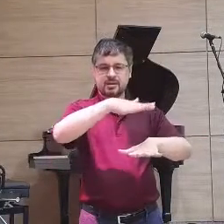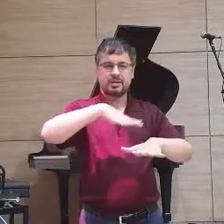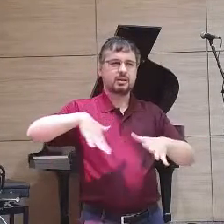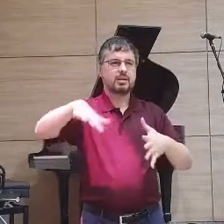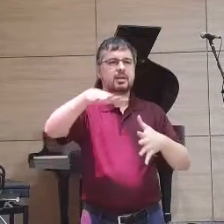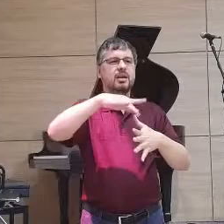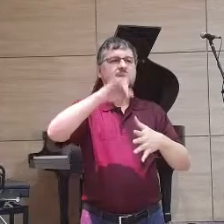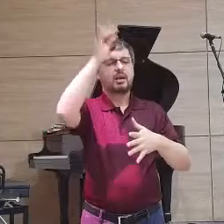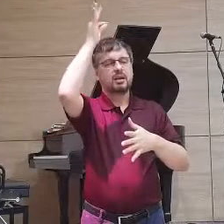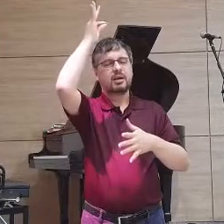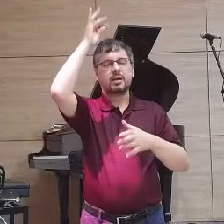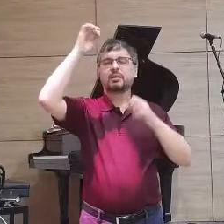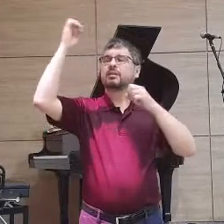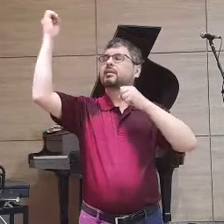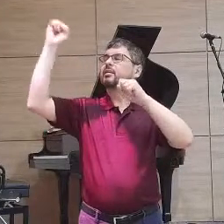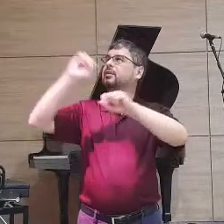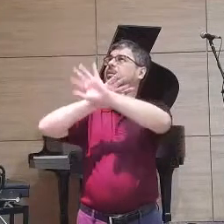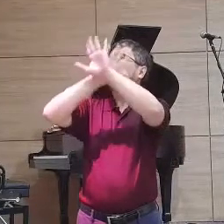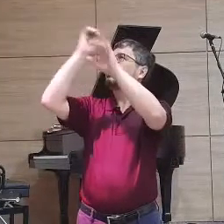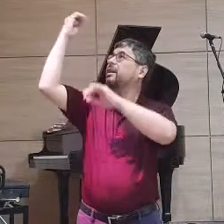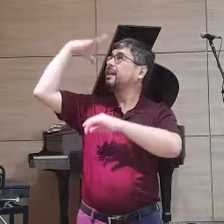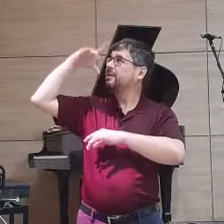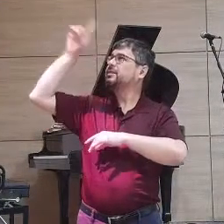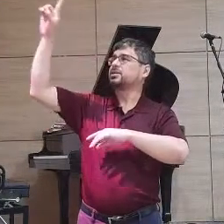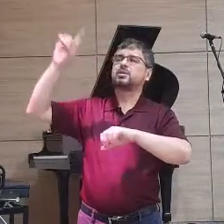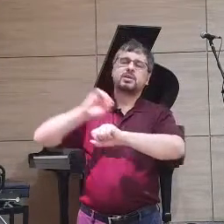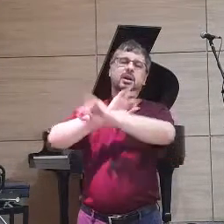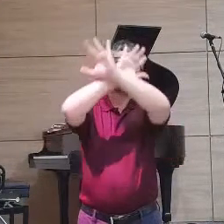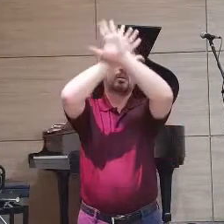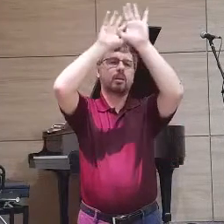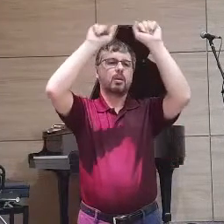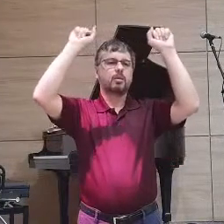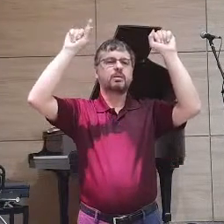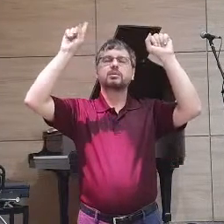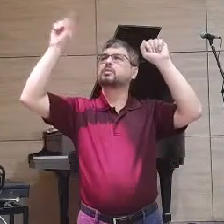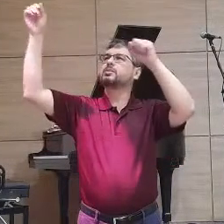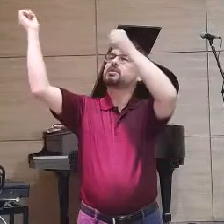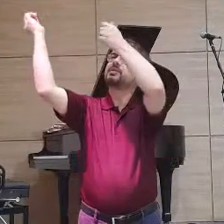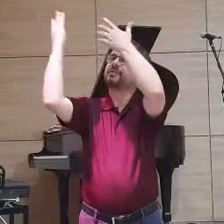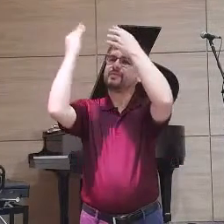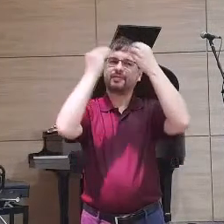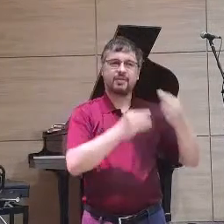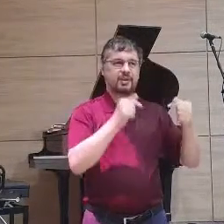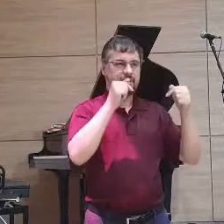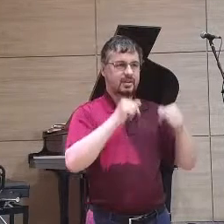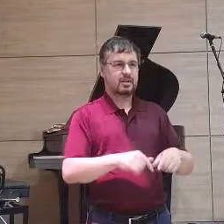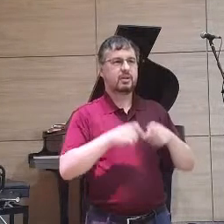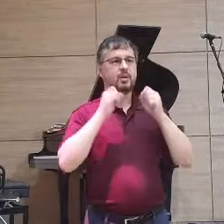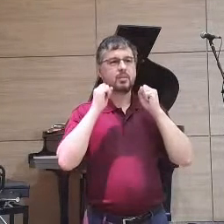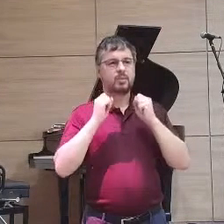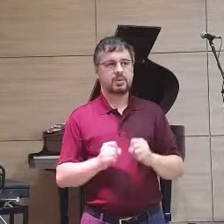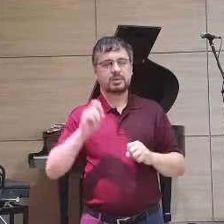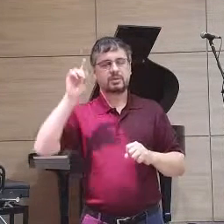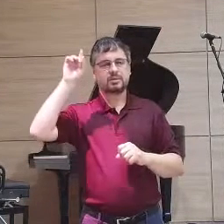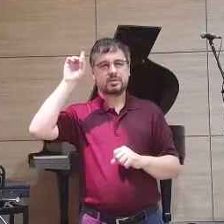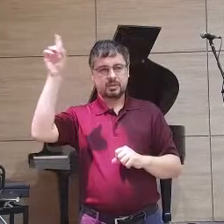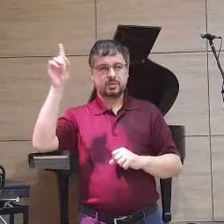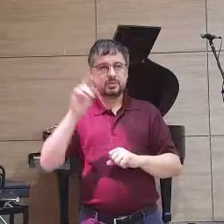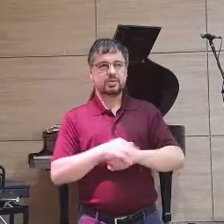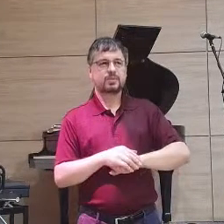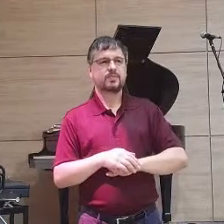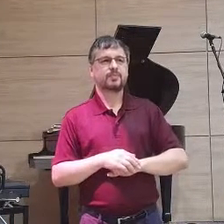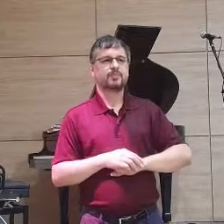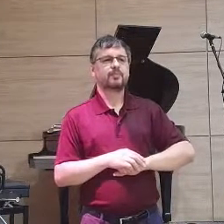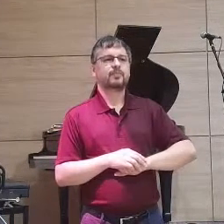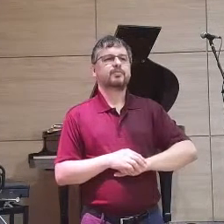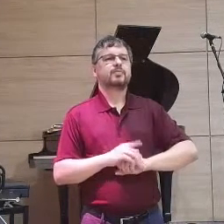dizendo Olha é daqui para trás nuvem e daqui daqui Poder de Deus mas aí